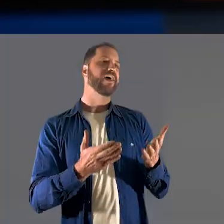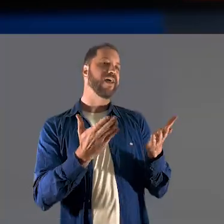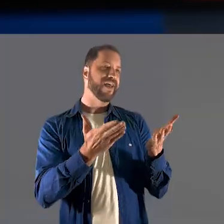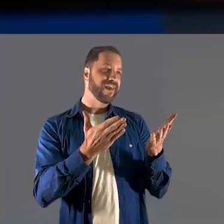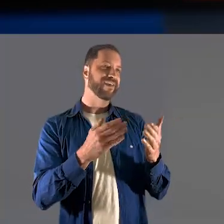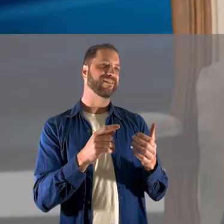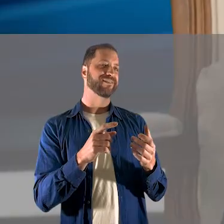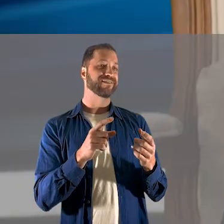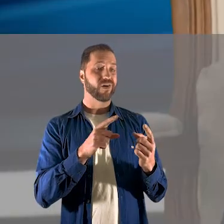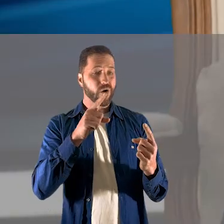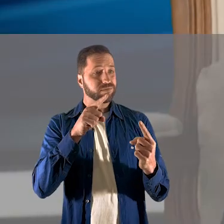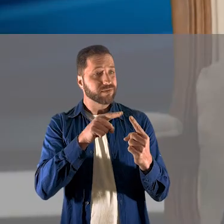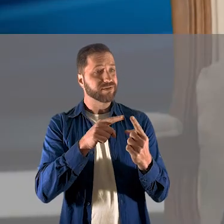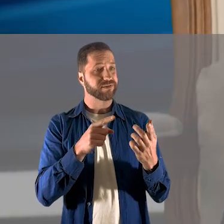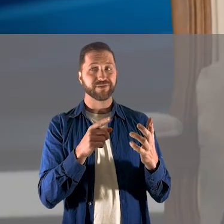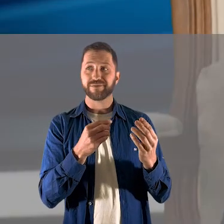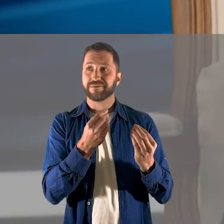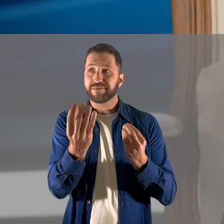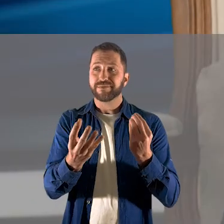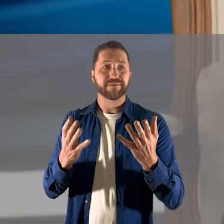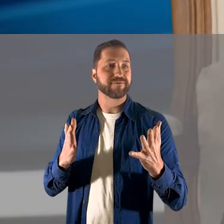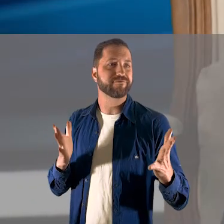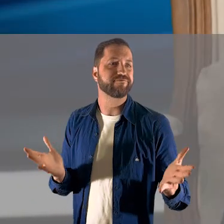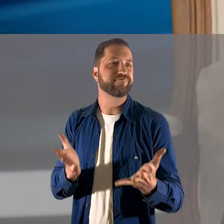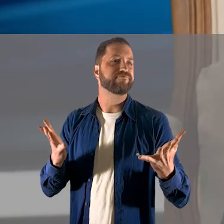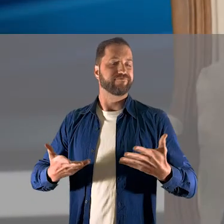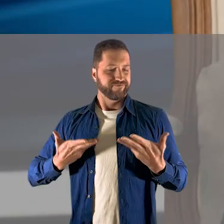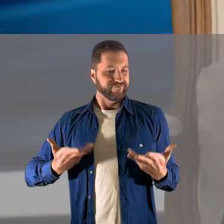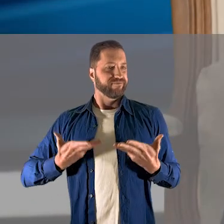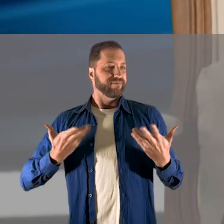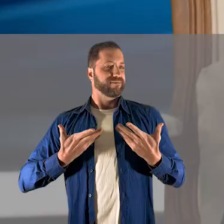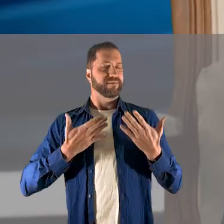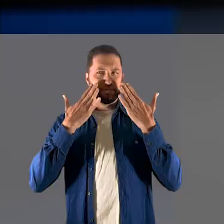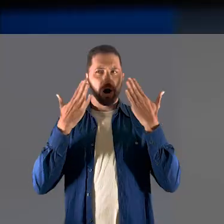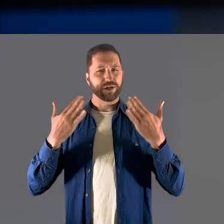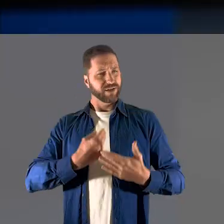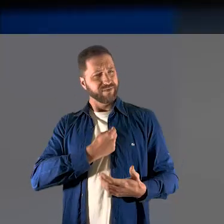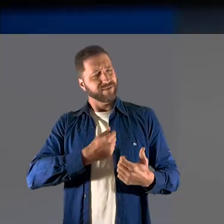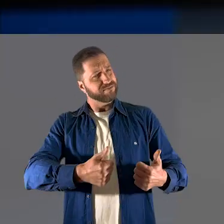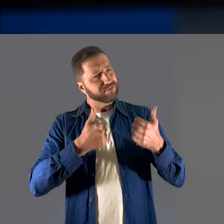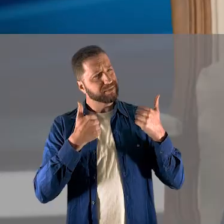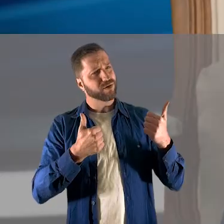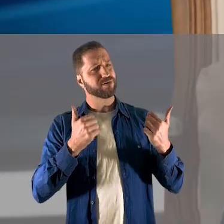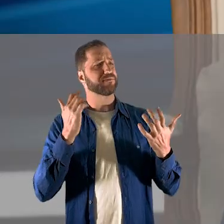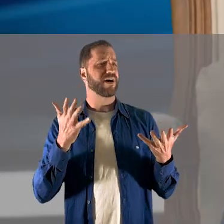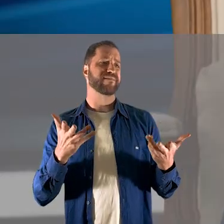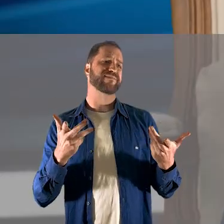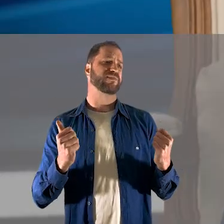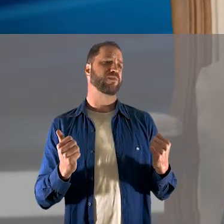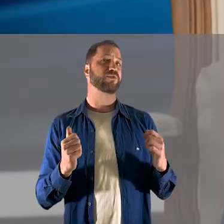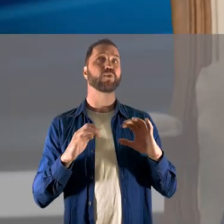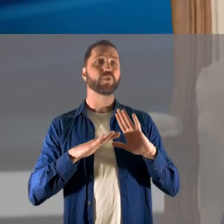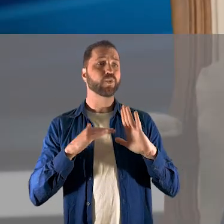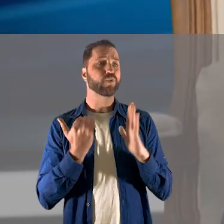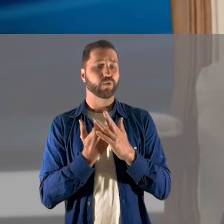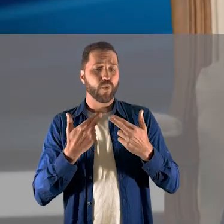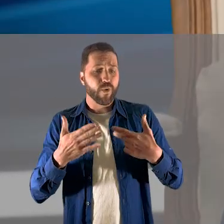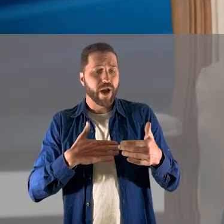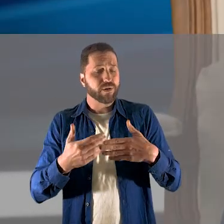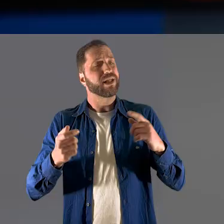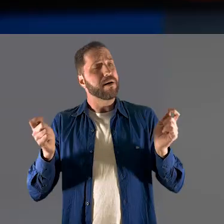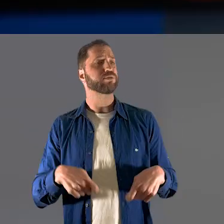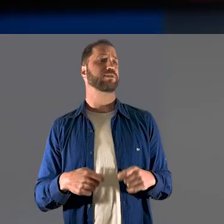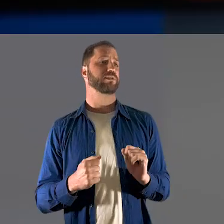futuro né é um grande propósito de levar mais alegria e mostrar que a vida é bela que tudo é possível elas podem